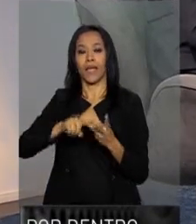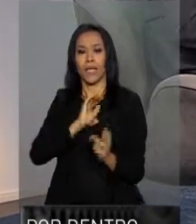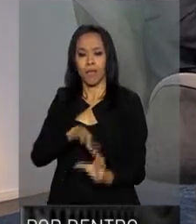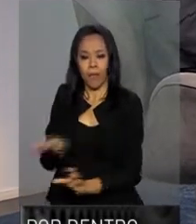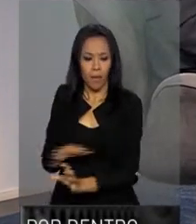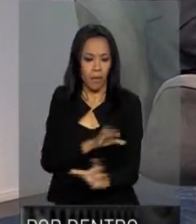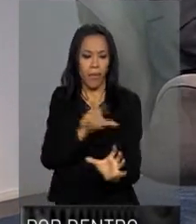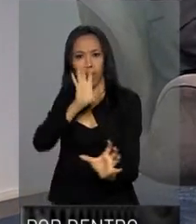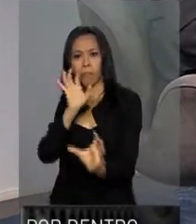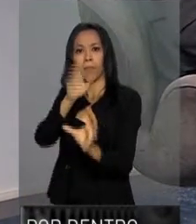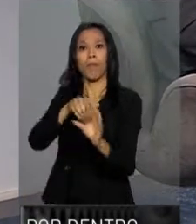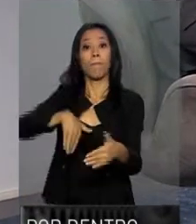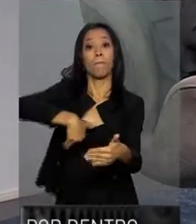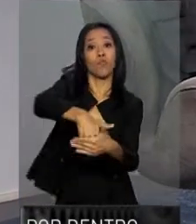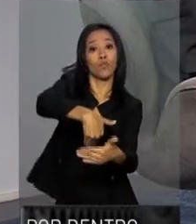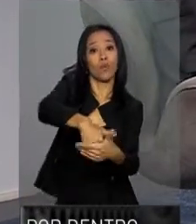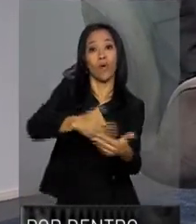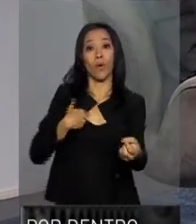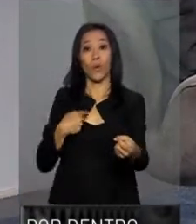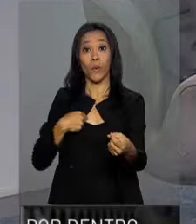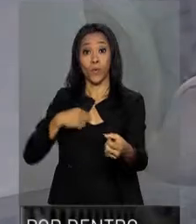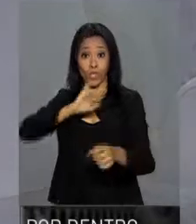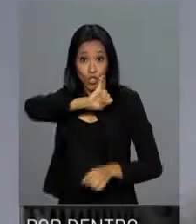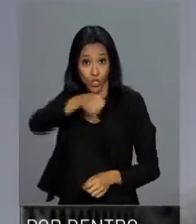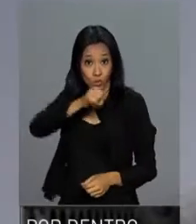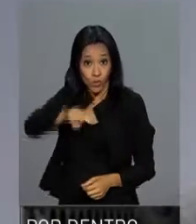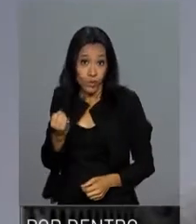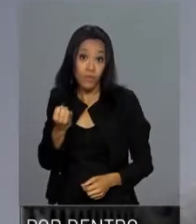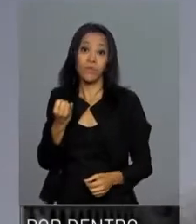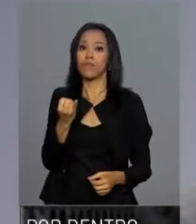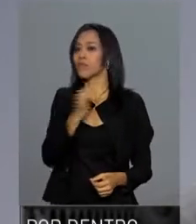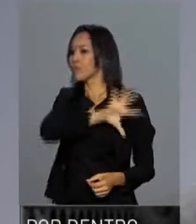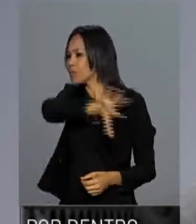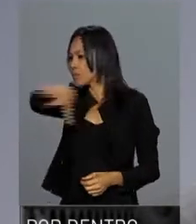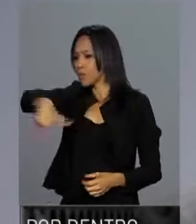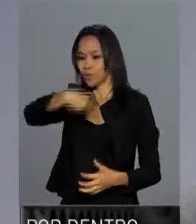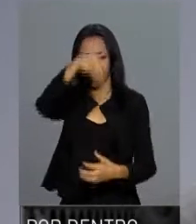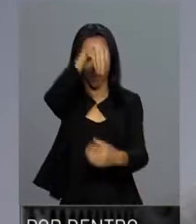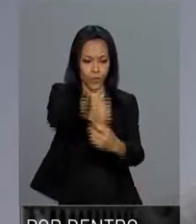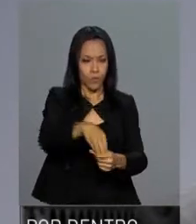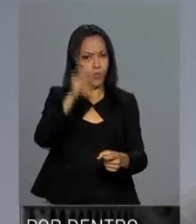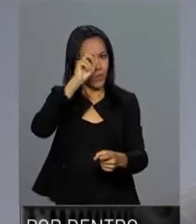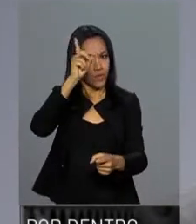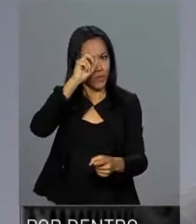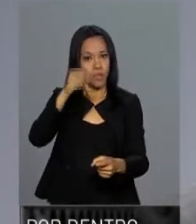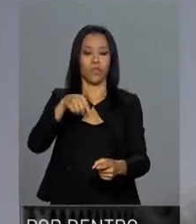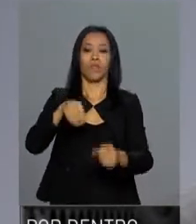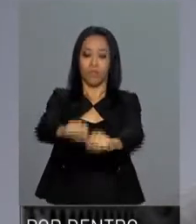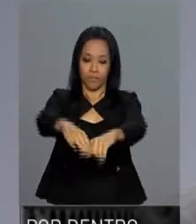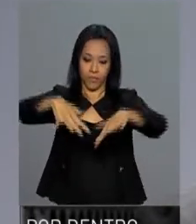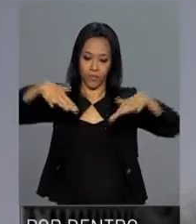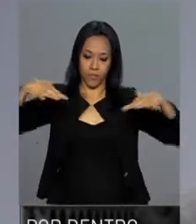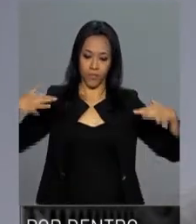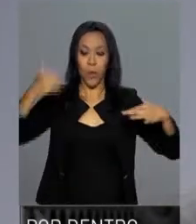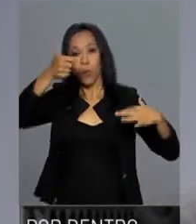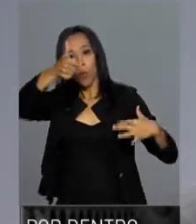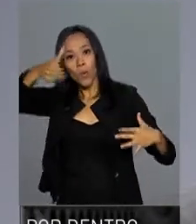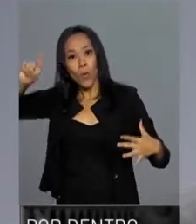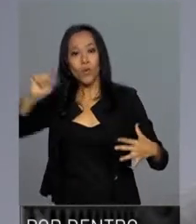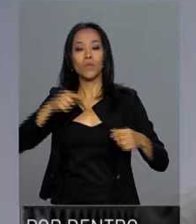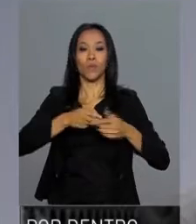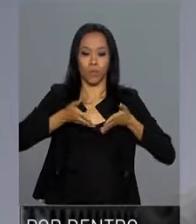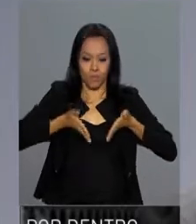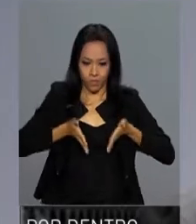futebol é de jiu jitsu dentro da arena todos os dias o nosso velódromo por exemplo que é o